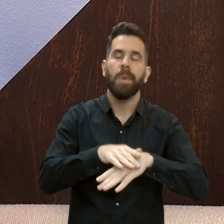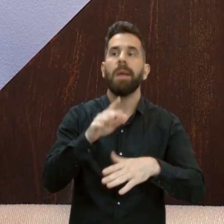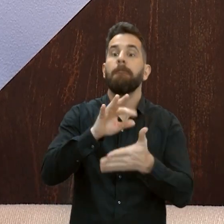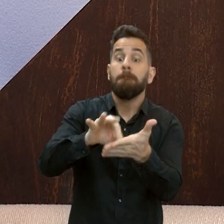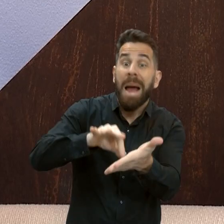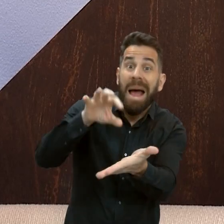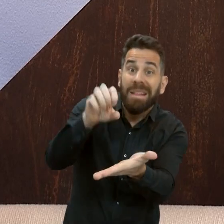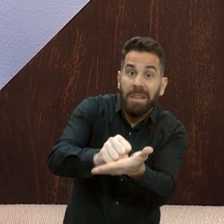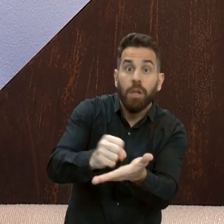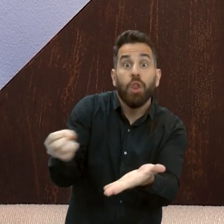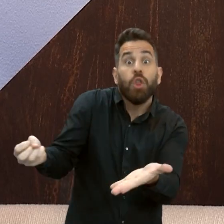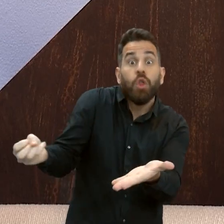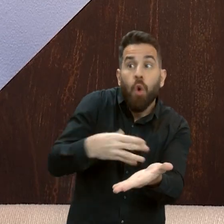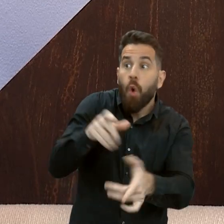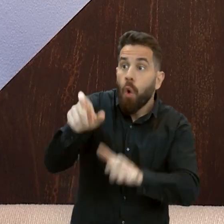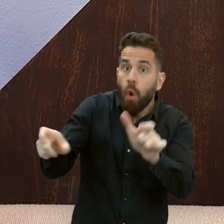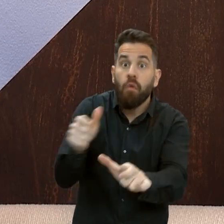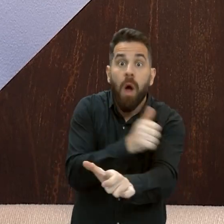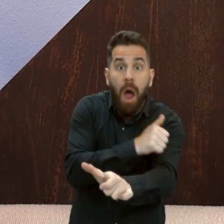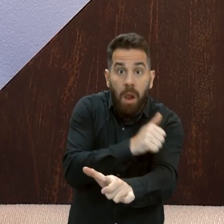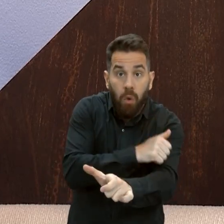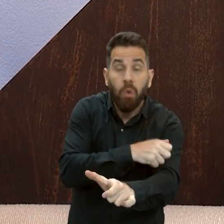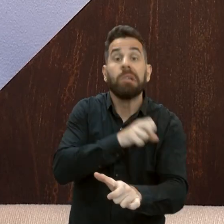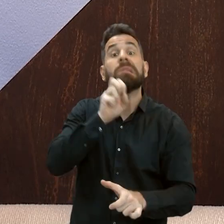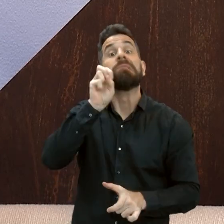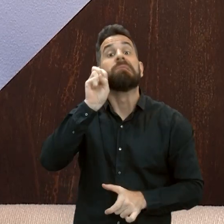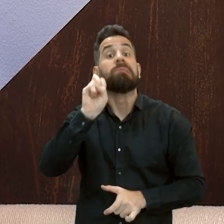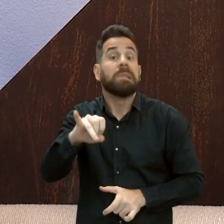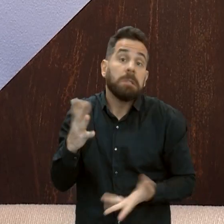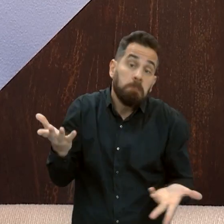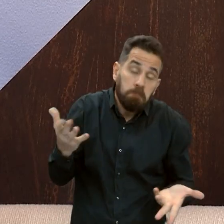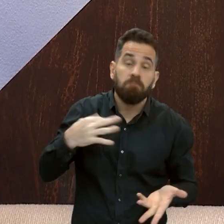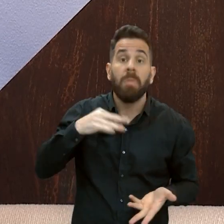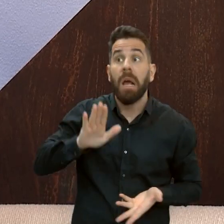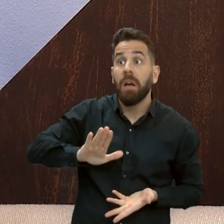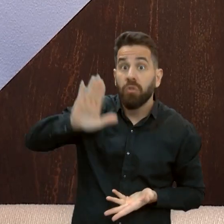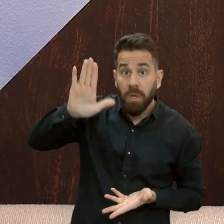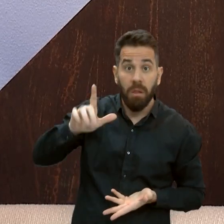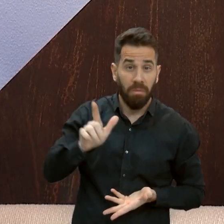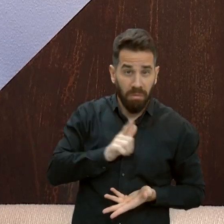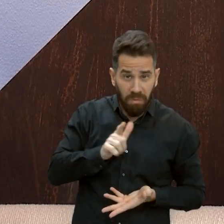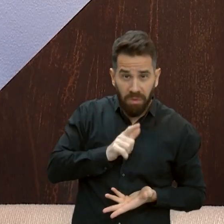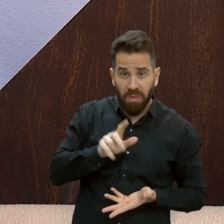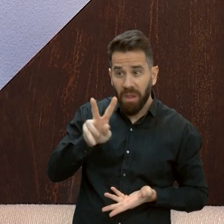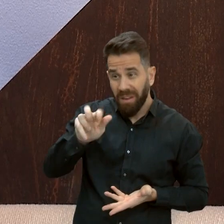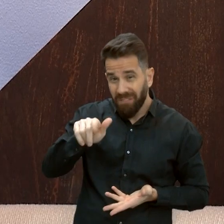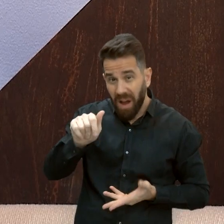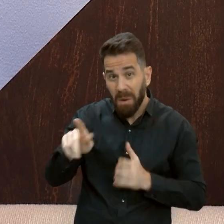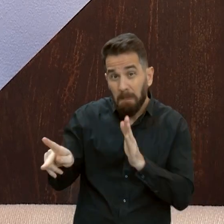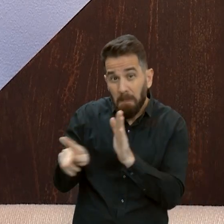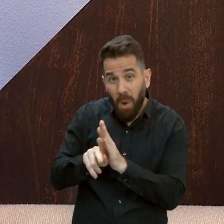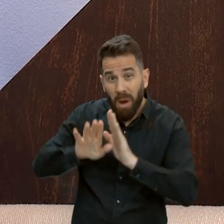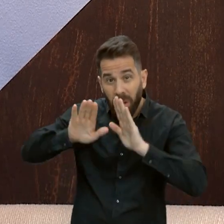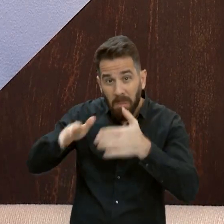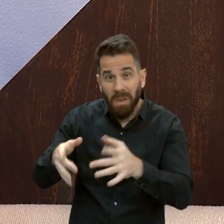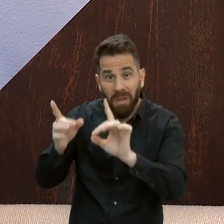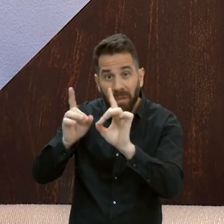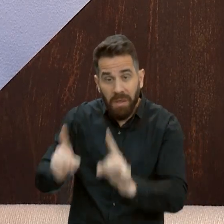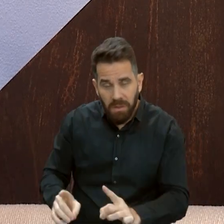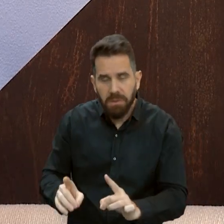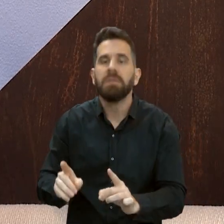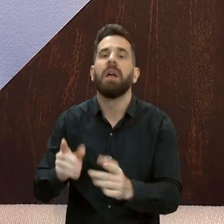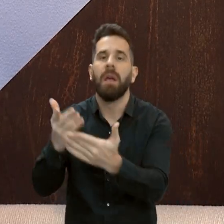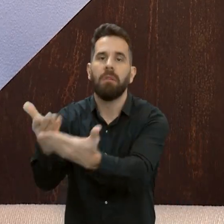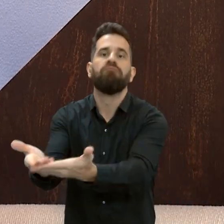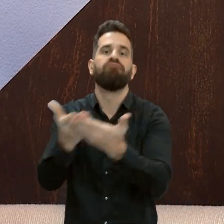se tiver candidato, né, que optou pela vaga de pessoa com deficiência, então é necessária a atuação da comissão